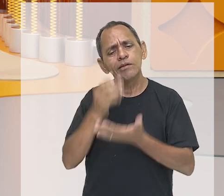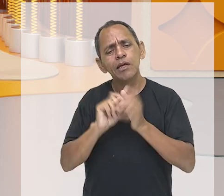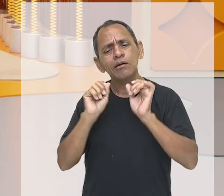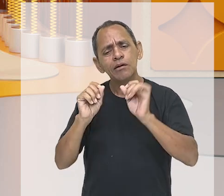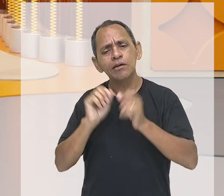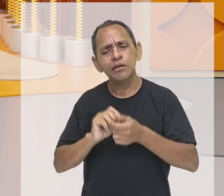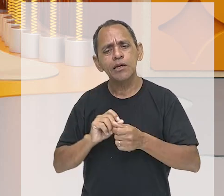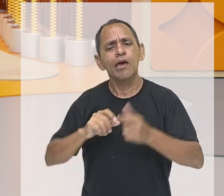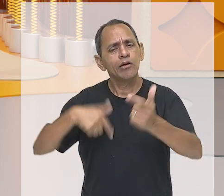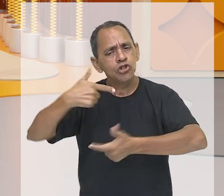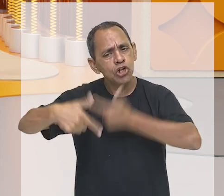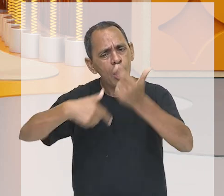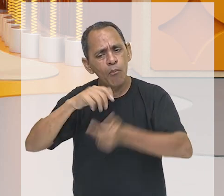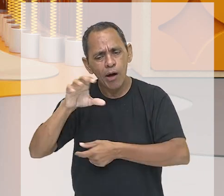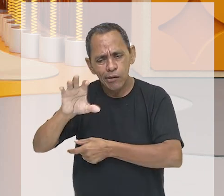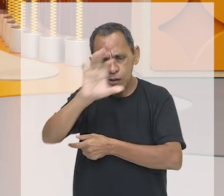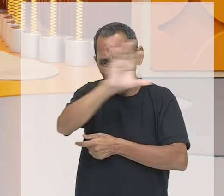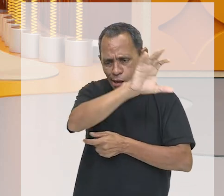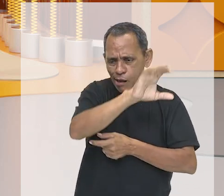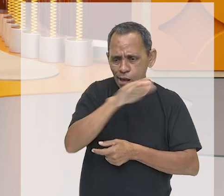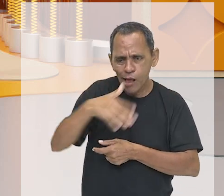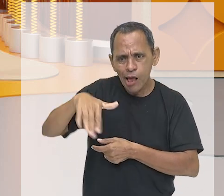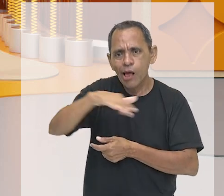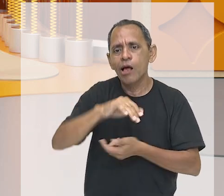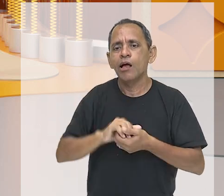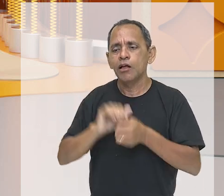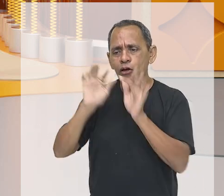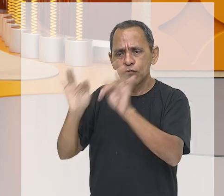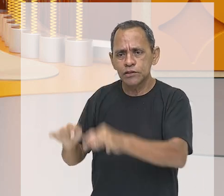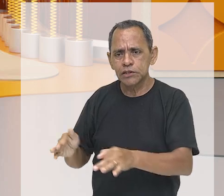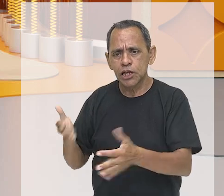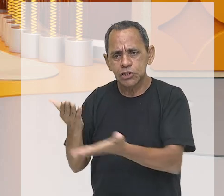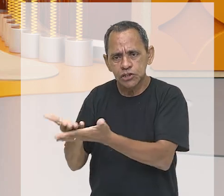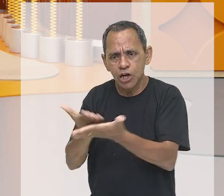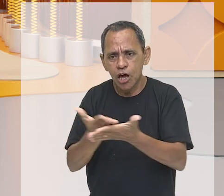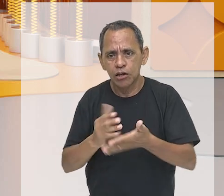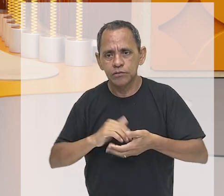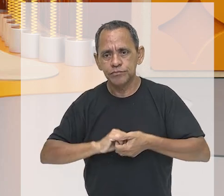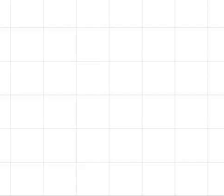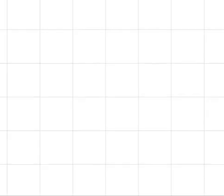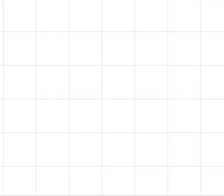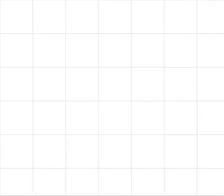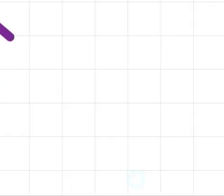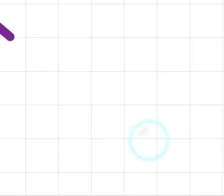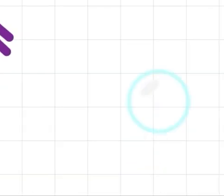uma dessas regiões, tá bom? E assim a gente finaliza o momento da nossa aula.